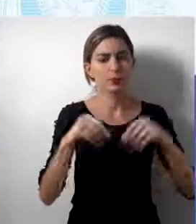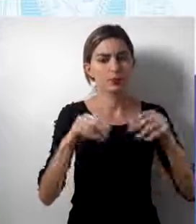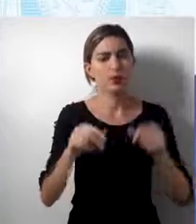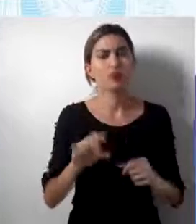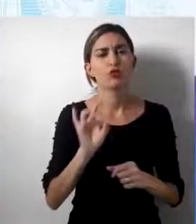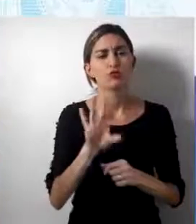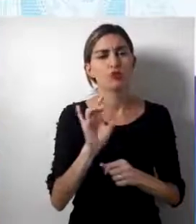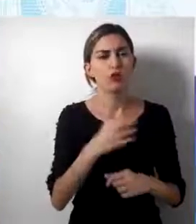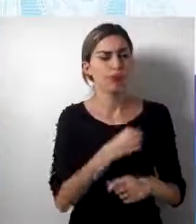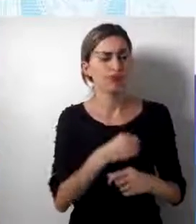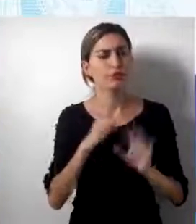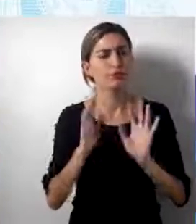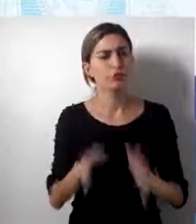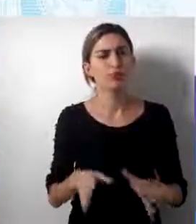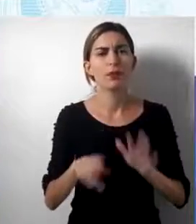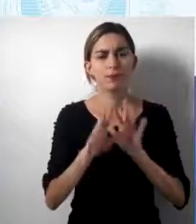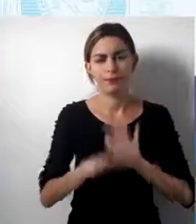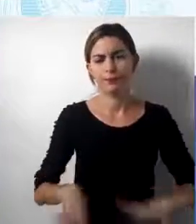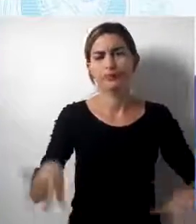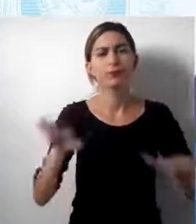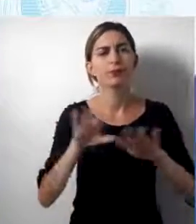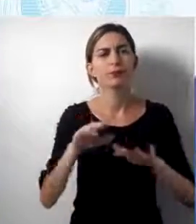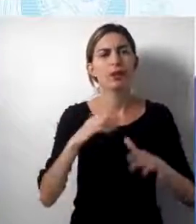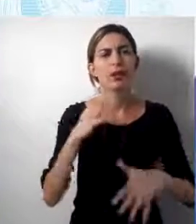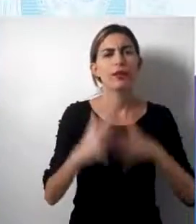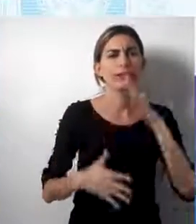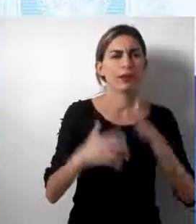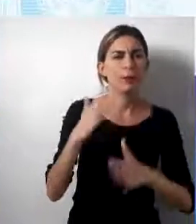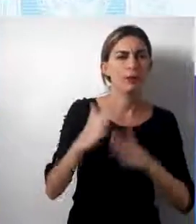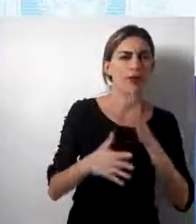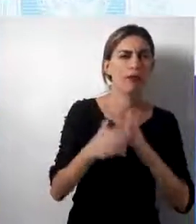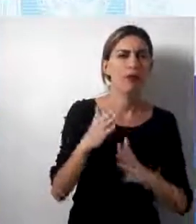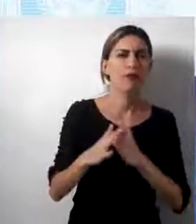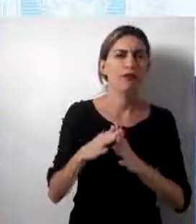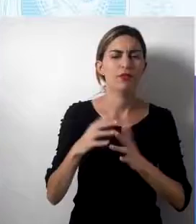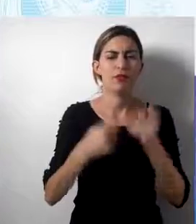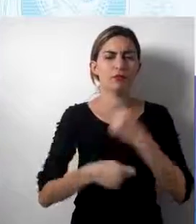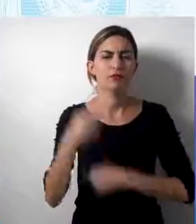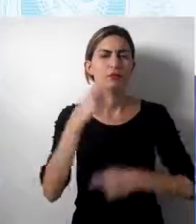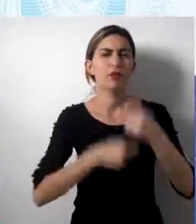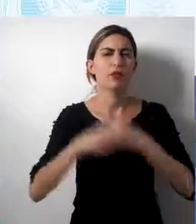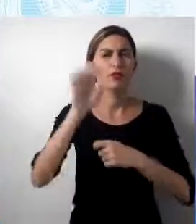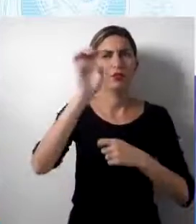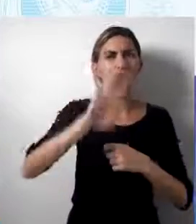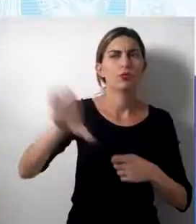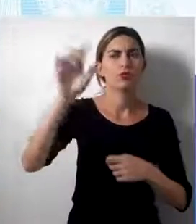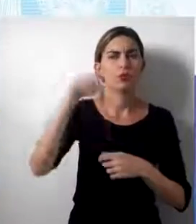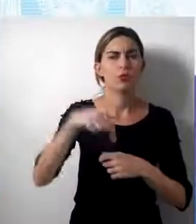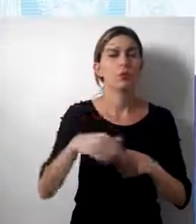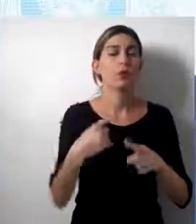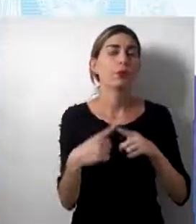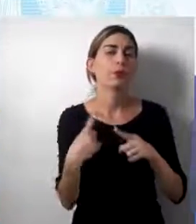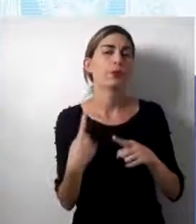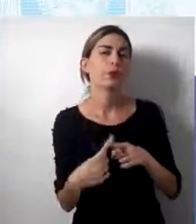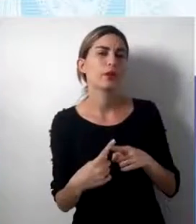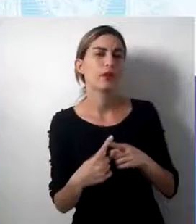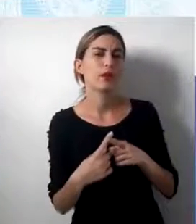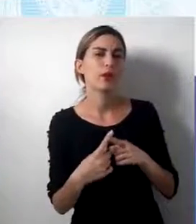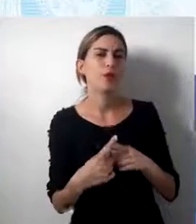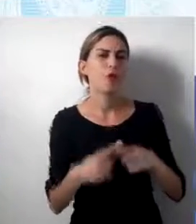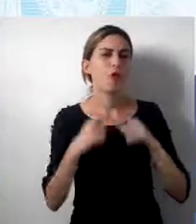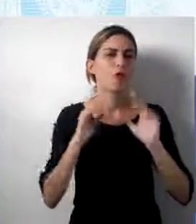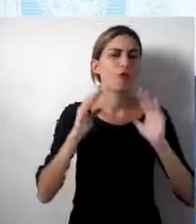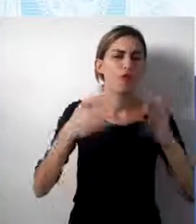território, só o fato dela estar presente no território, ela atrapalhava muito os negócios europeus aqui. Por quê? Porque